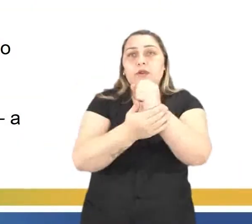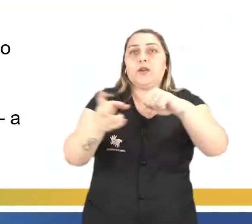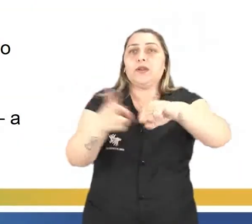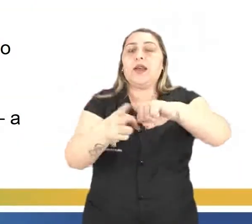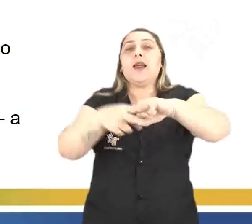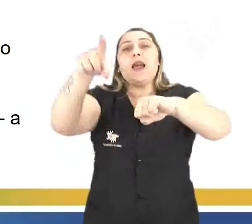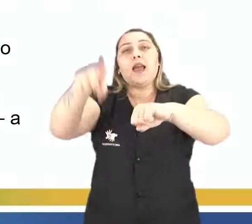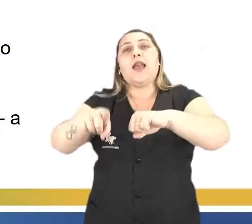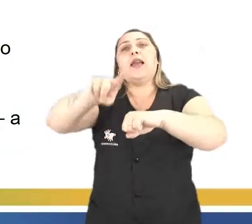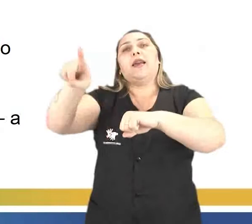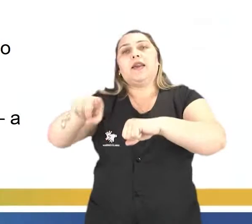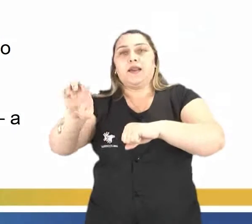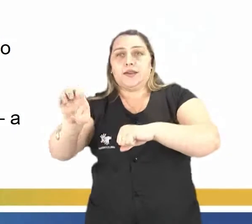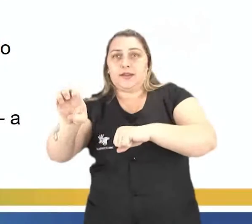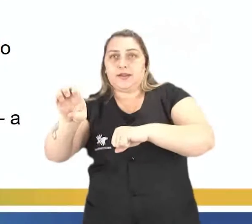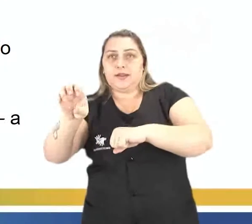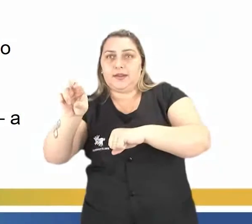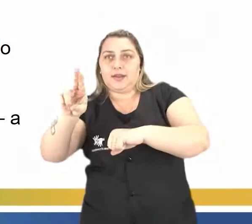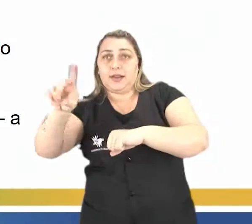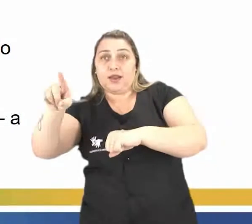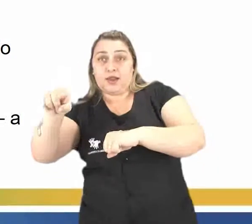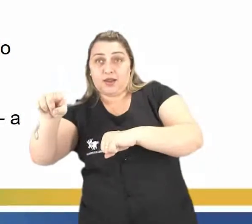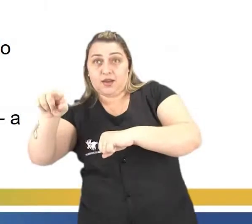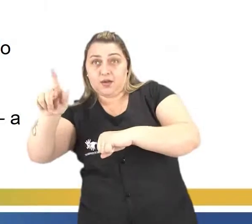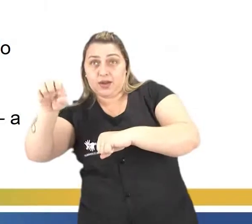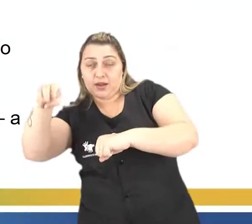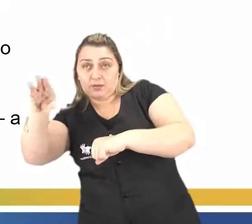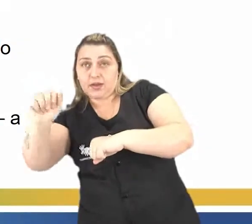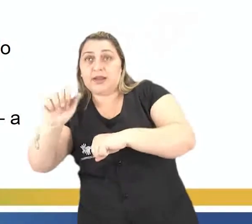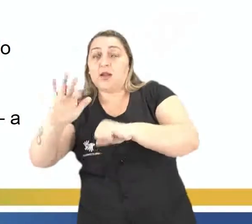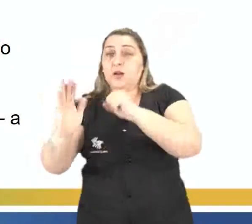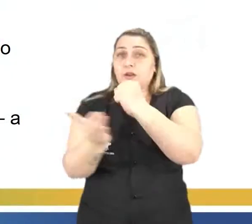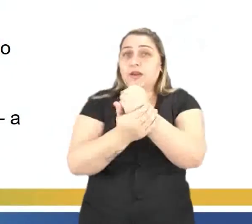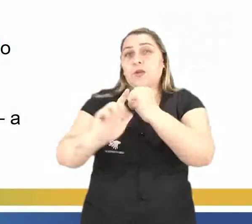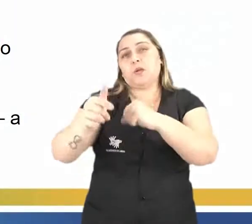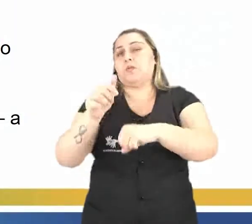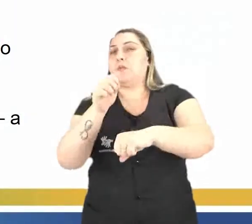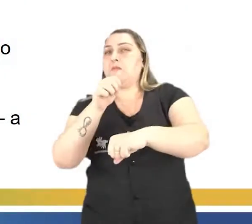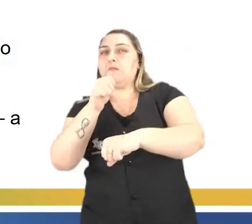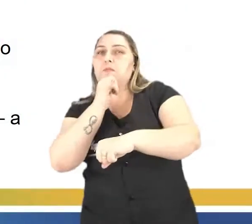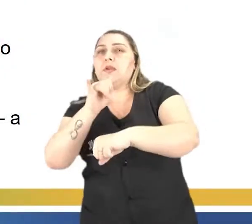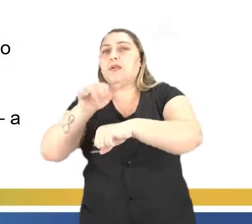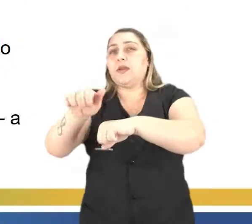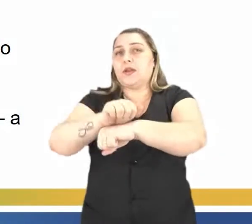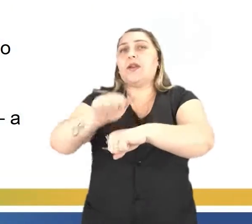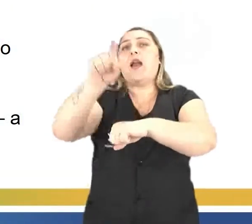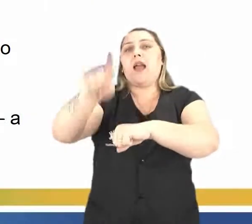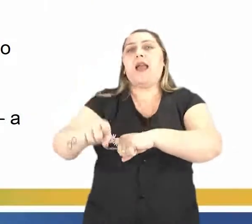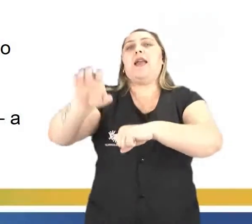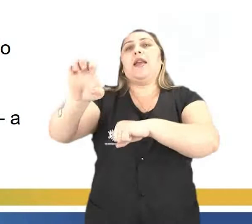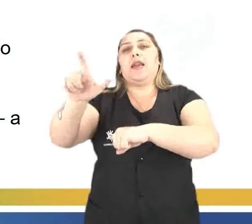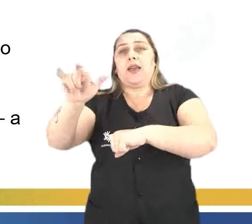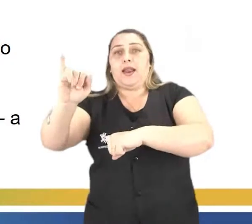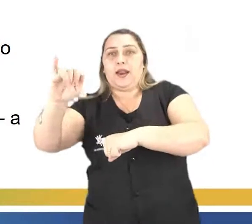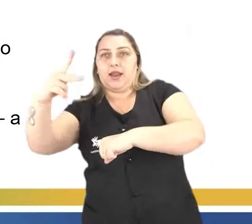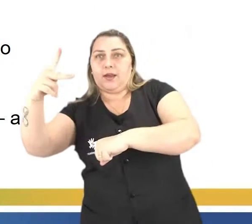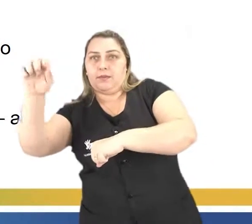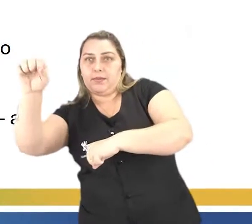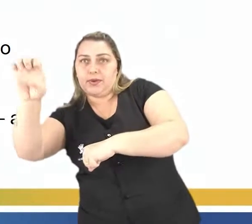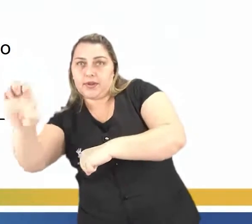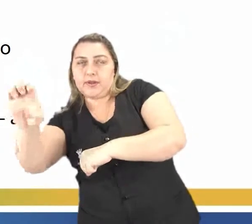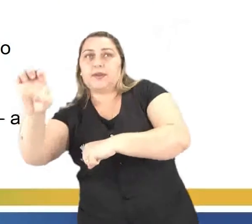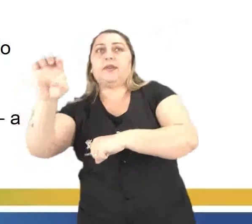zeugma. Quando eu oculto outro termo, é a elipse. O decreto regulamenta os casos gerais, a portaria,